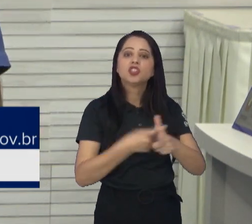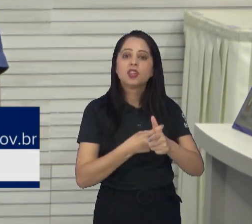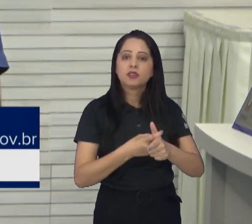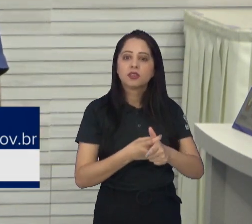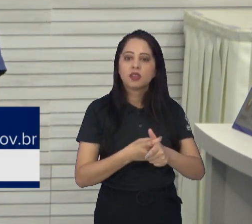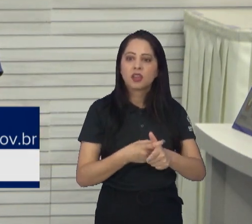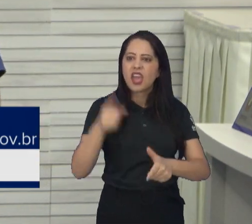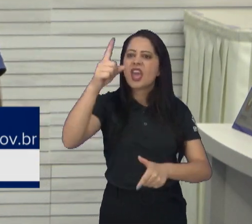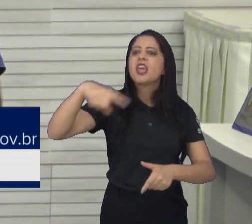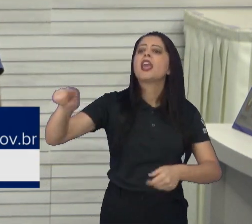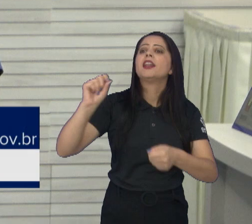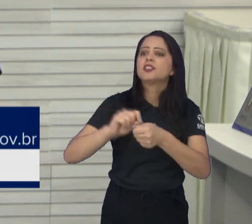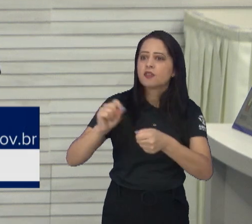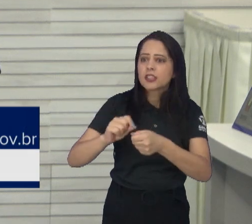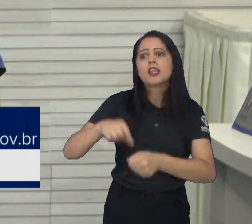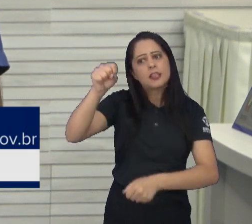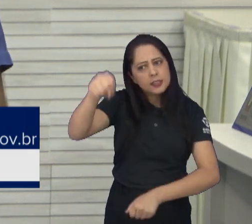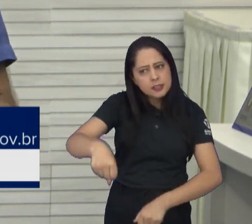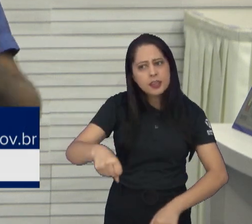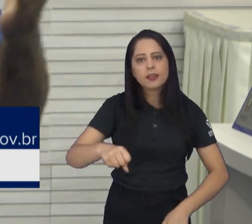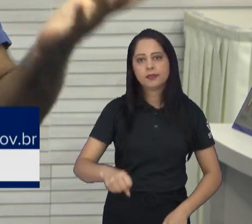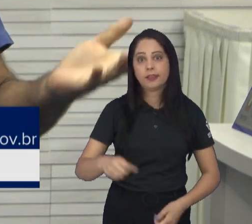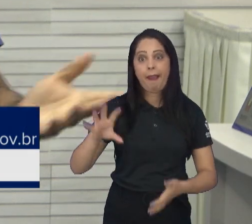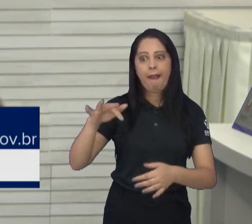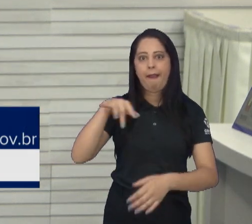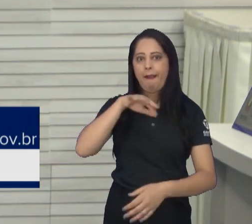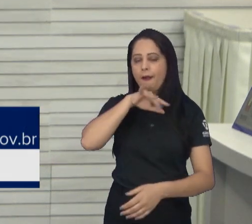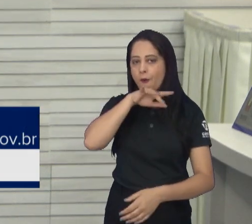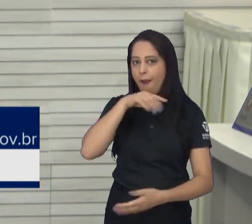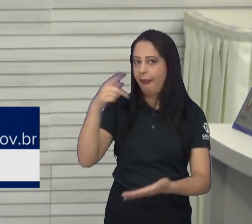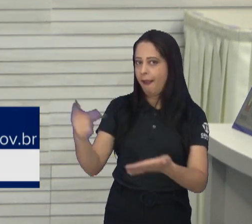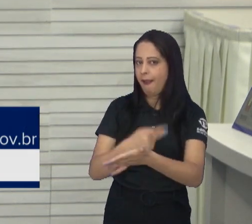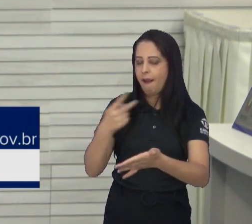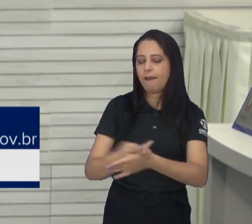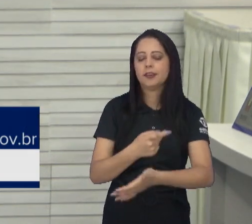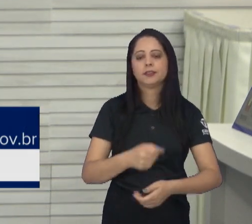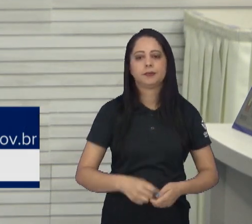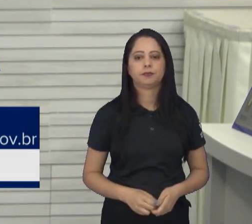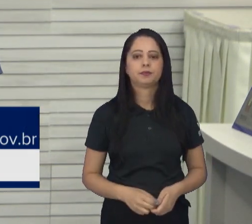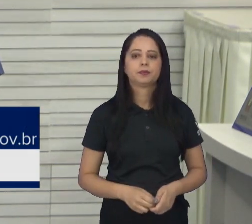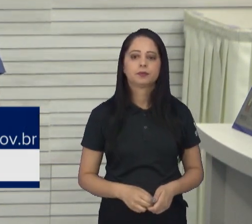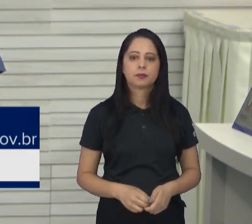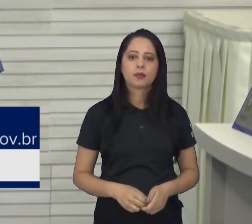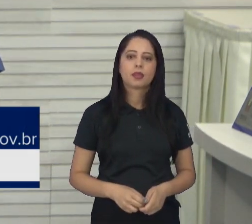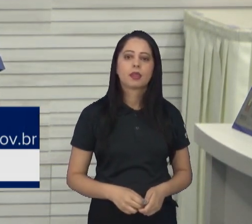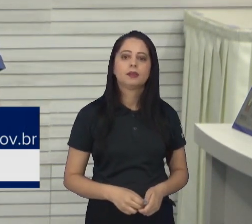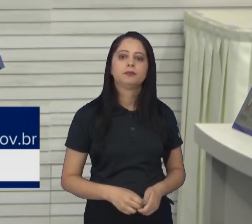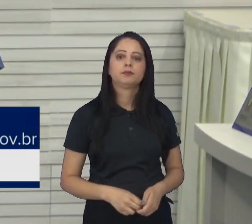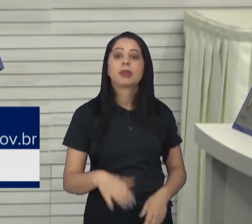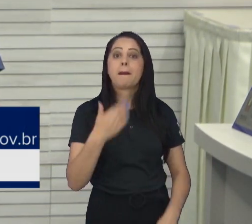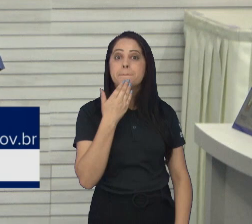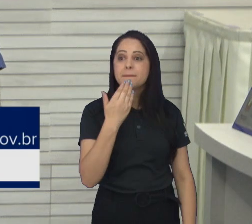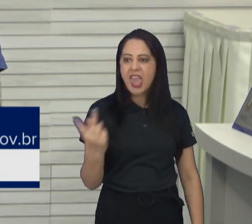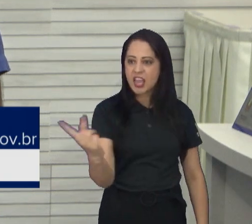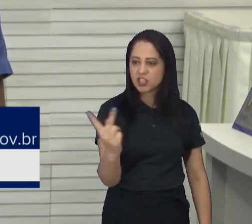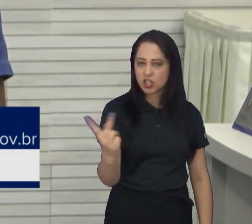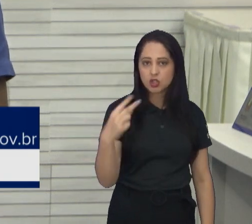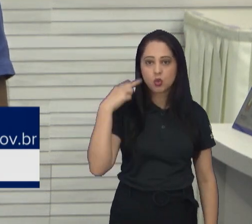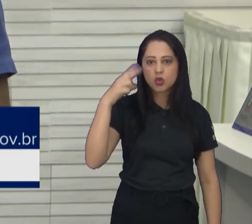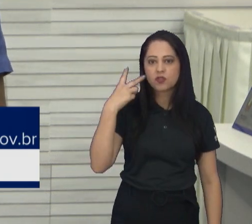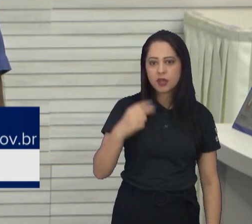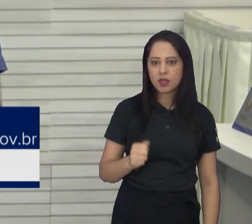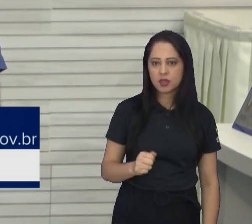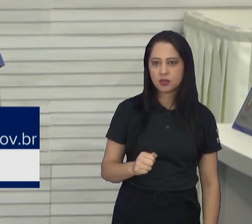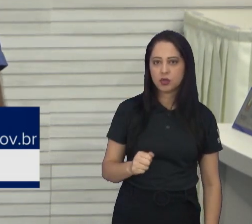fizeram nada, vereador? Não é? Então, eu quero dizer a Vossa Excelência, pede para as vereadoras aqui falar